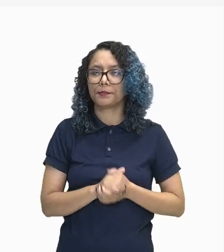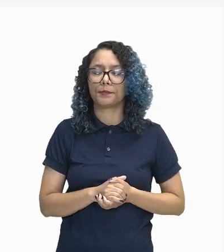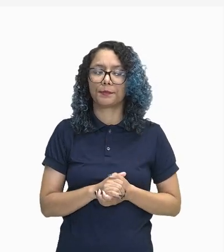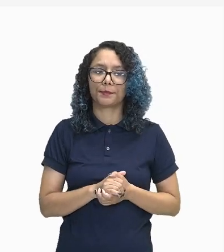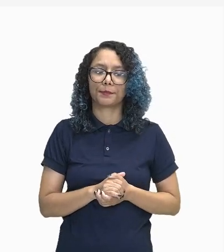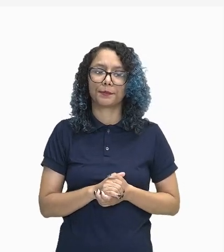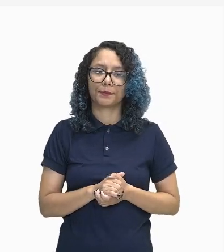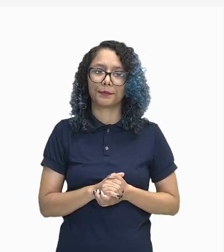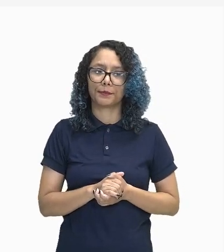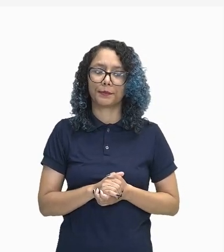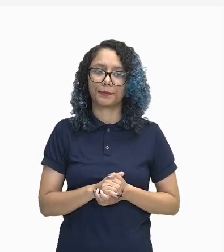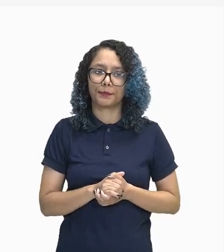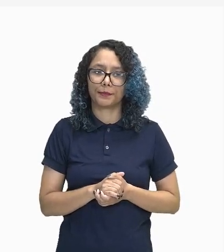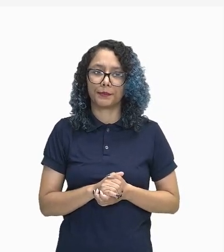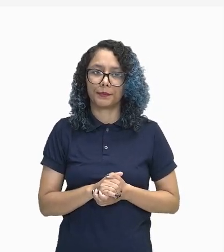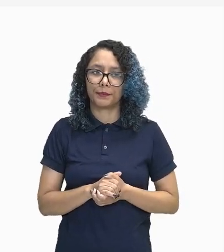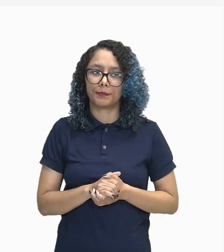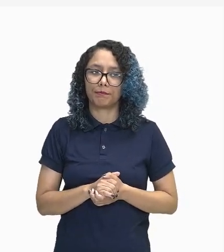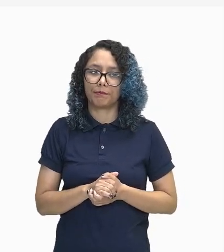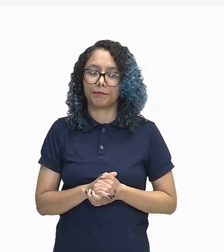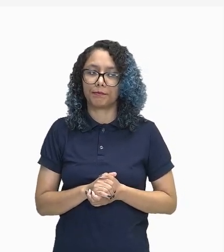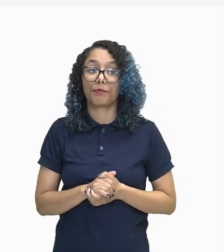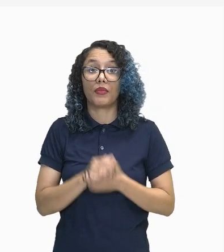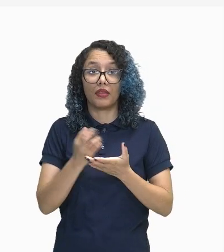razão entre o custo